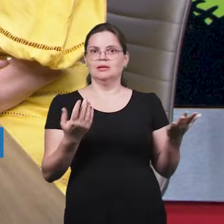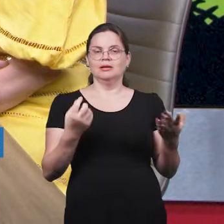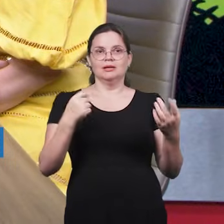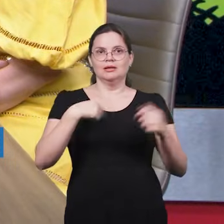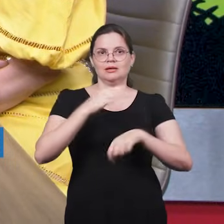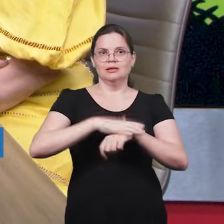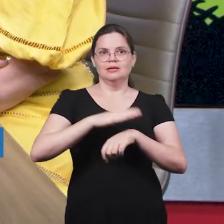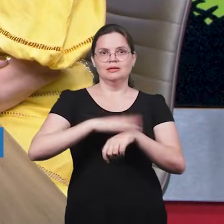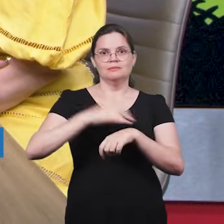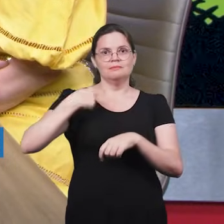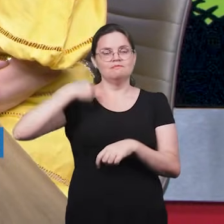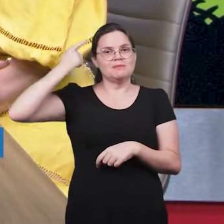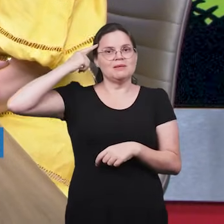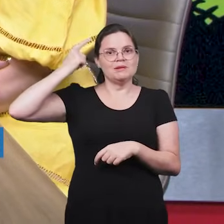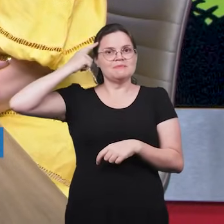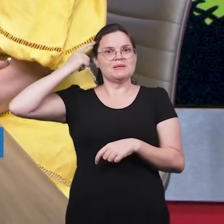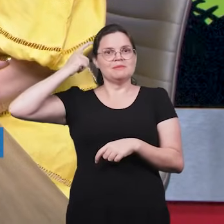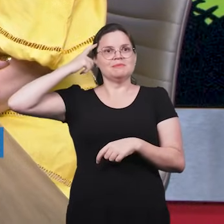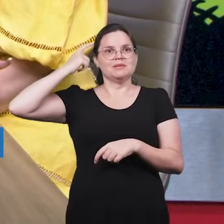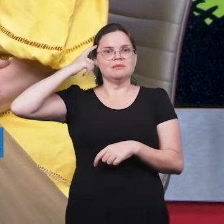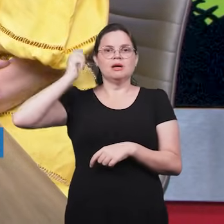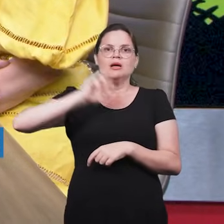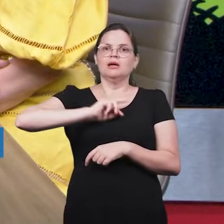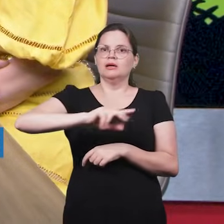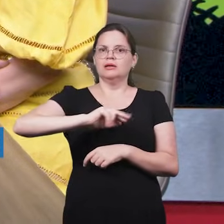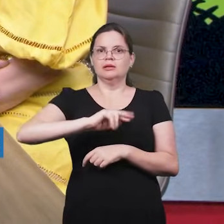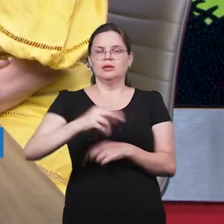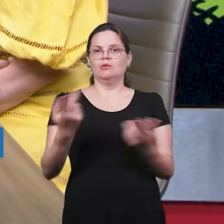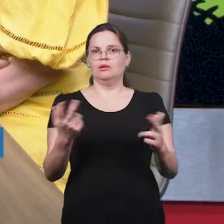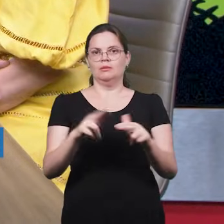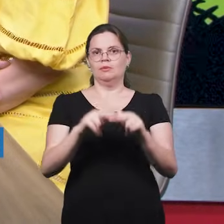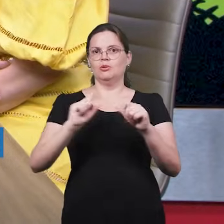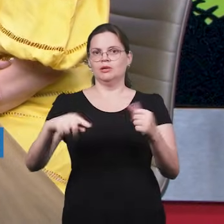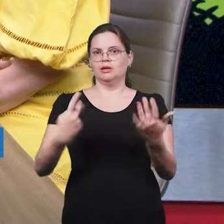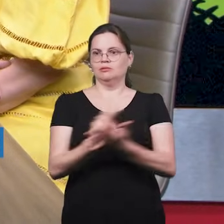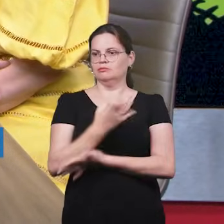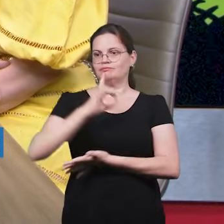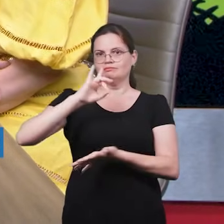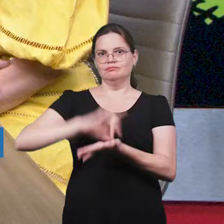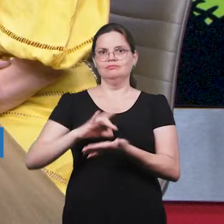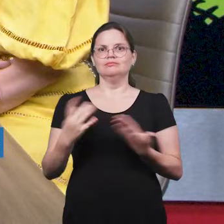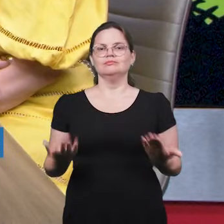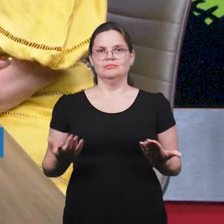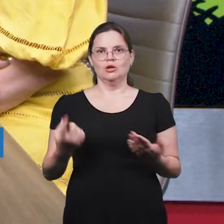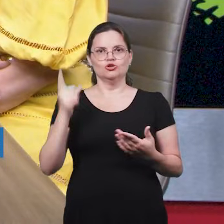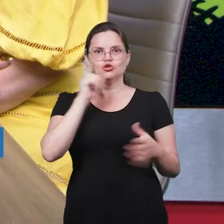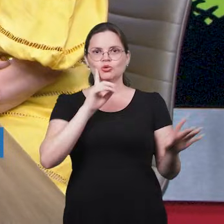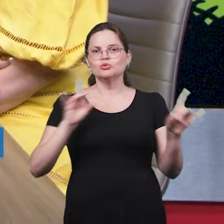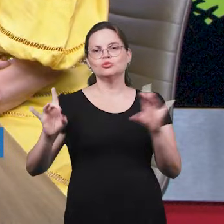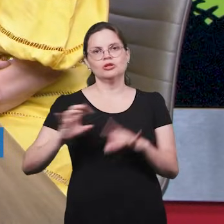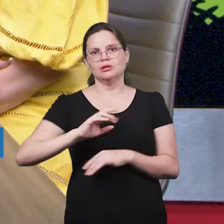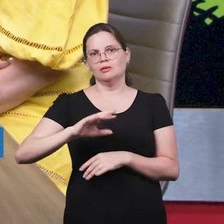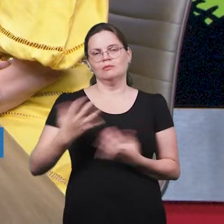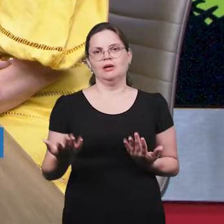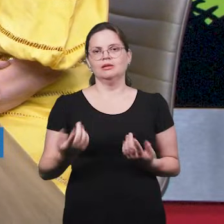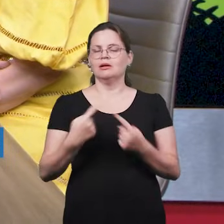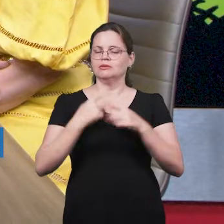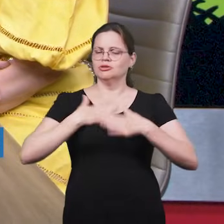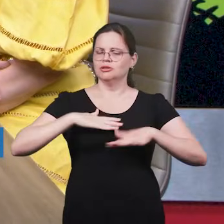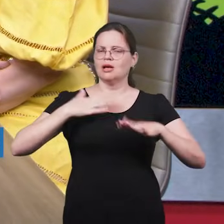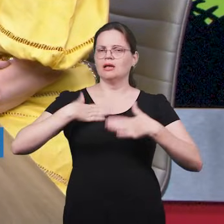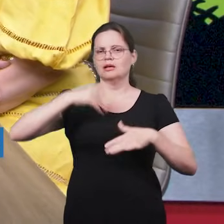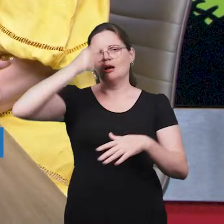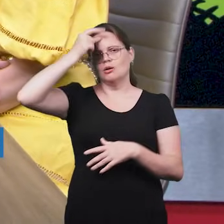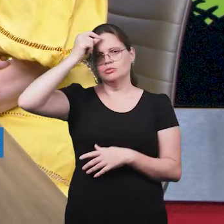na sua cabeça e não do que realmente de fato importa ser ocupado no cotidiano. Então, descansar no Senhor,